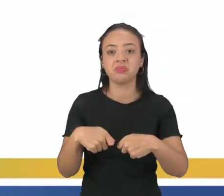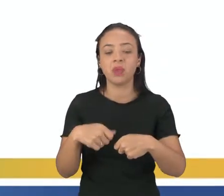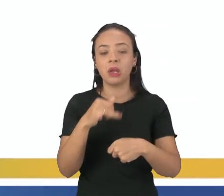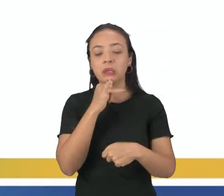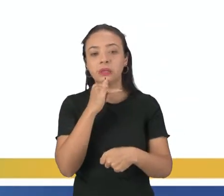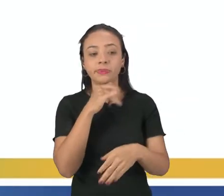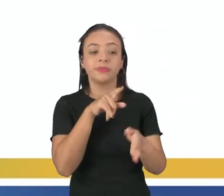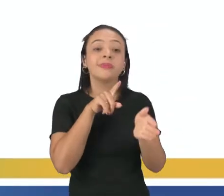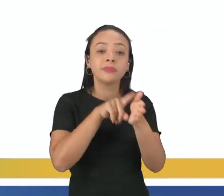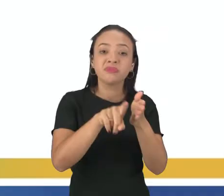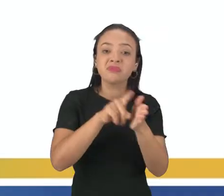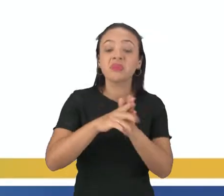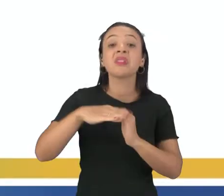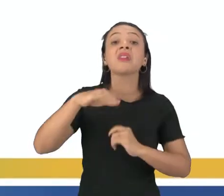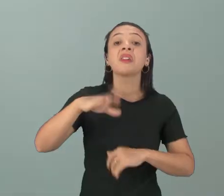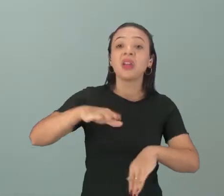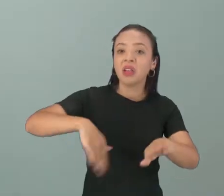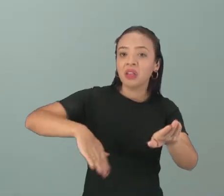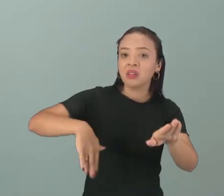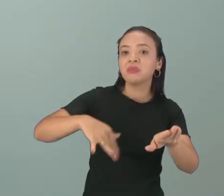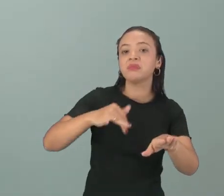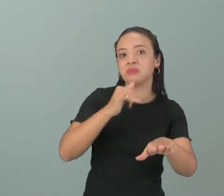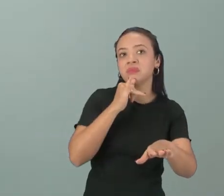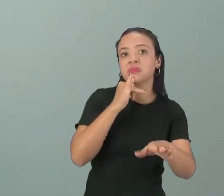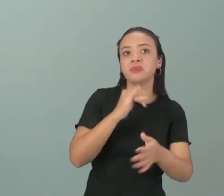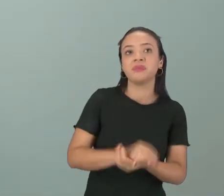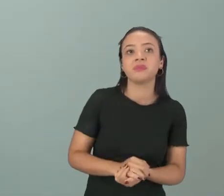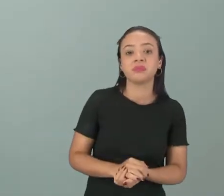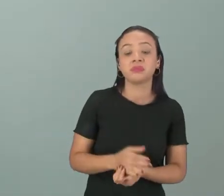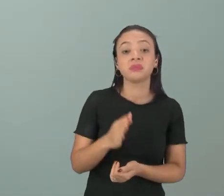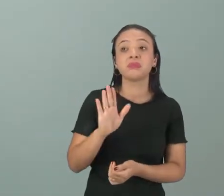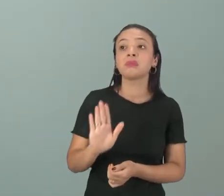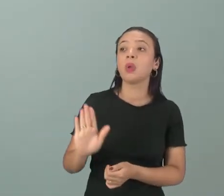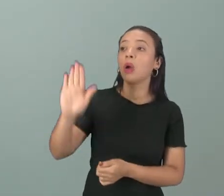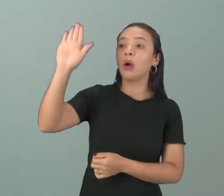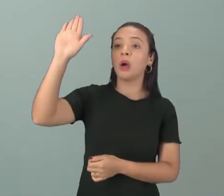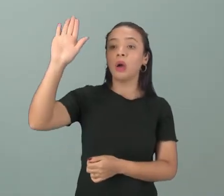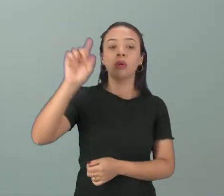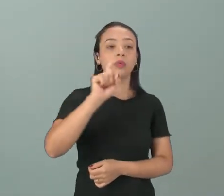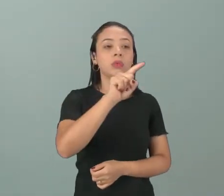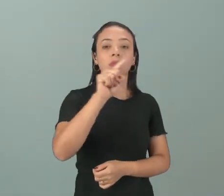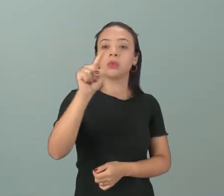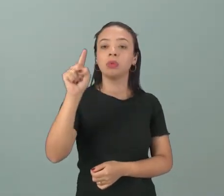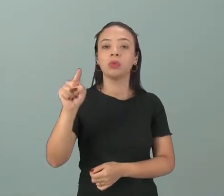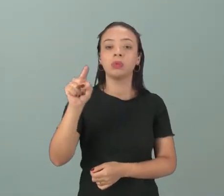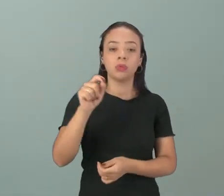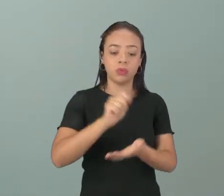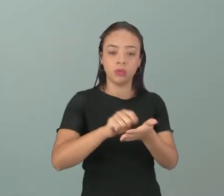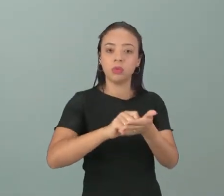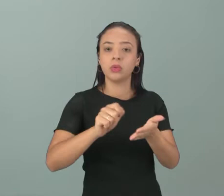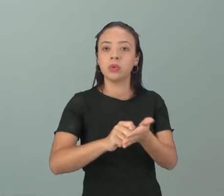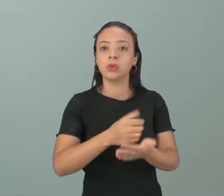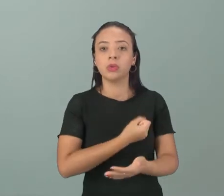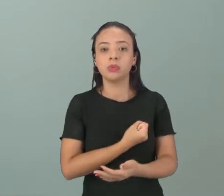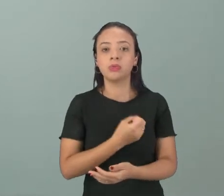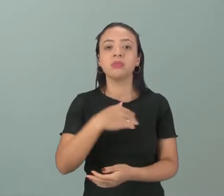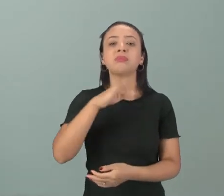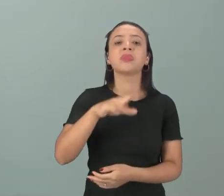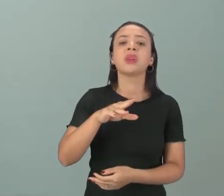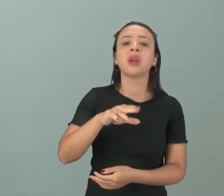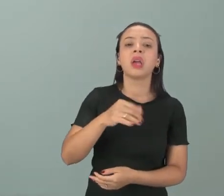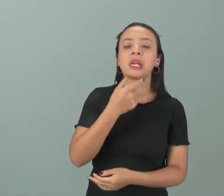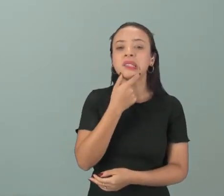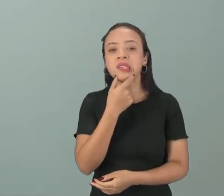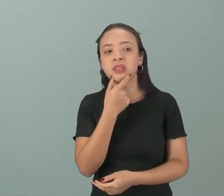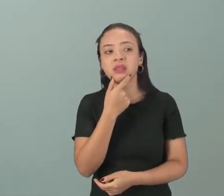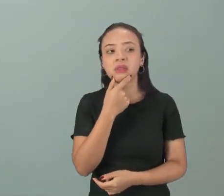poderia perguntar quem faz natação, por exemplo, e aí quem levantasse a mão eu ia contando e anotando. Quem faz judô? Quem faz